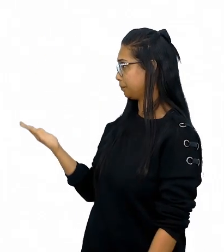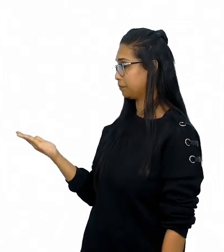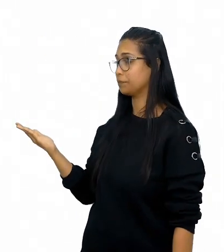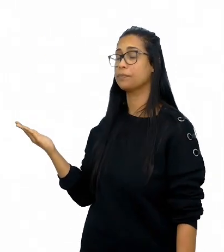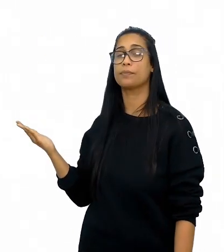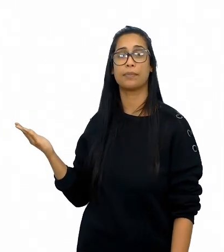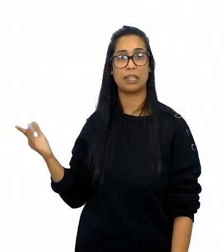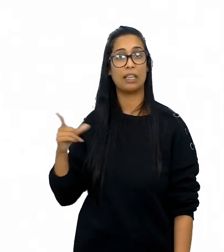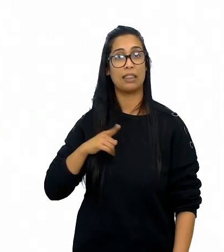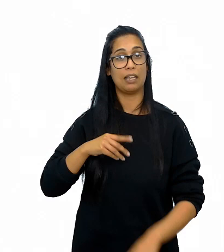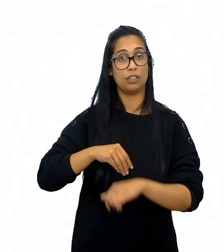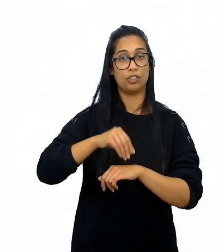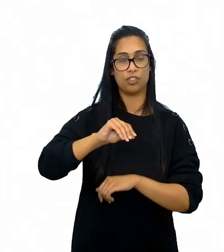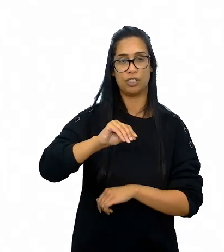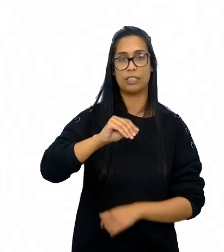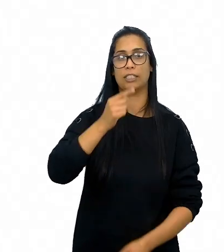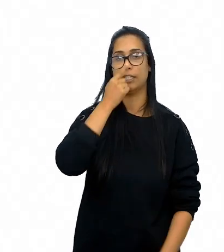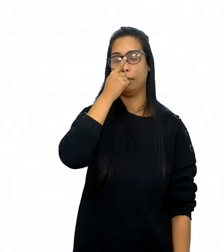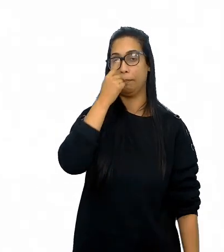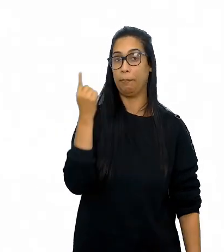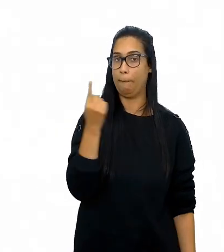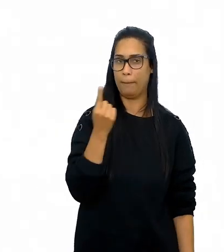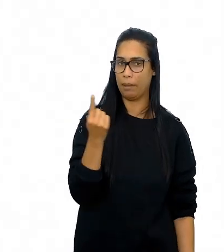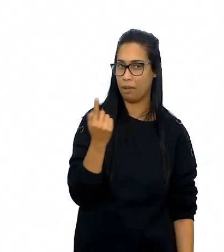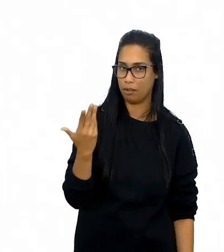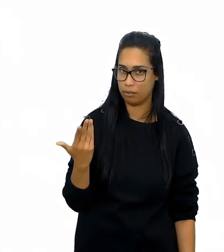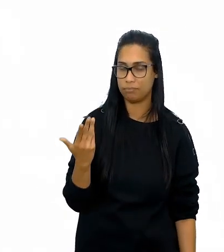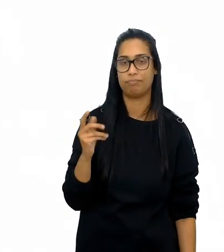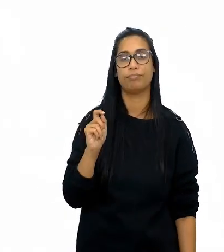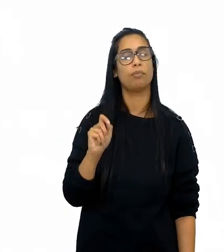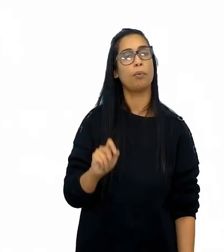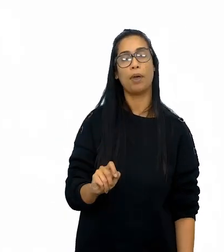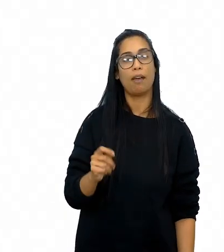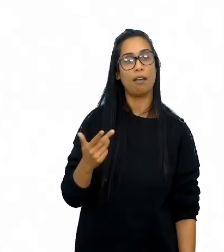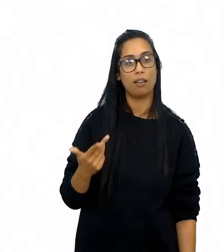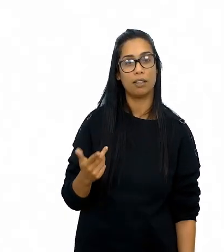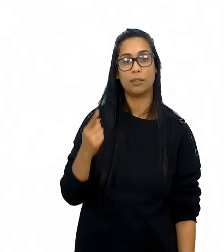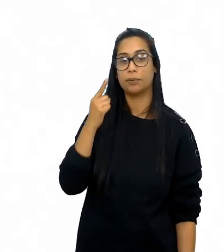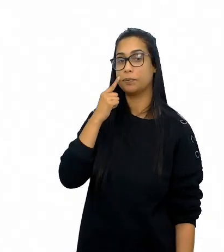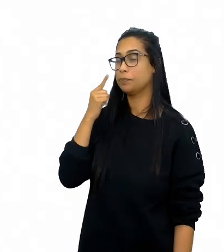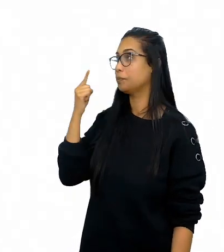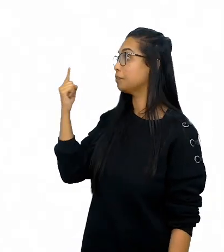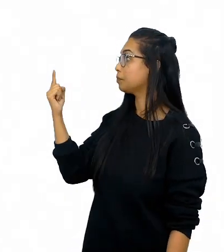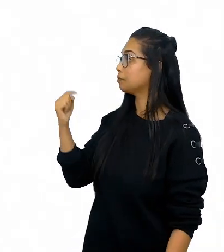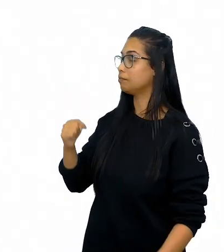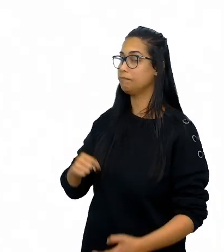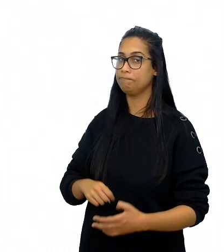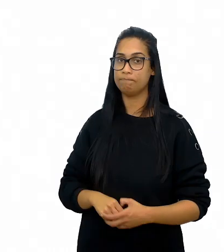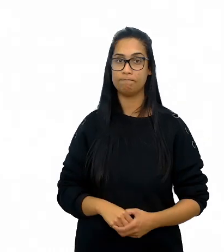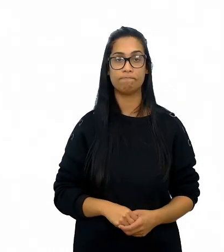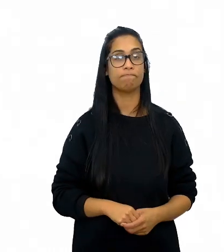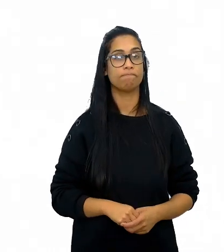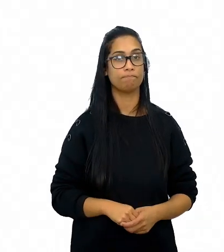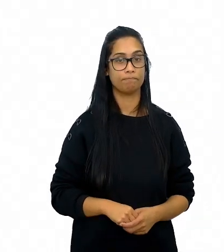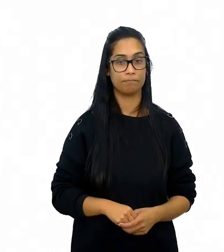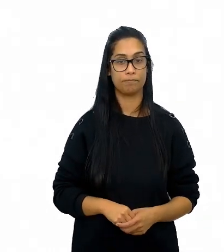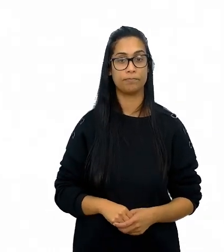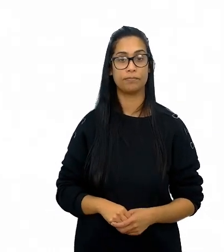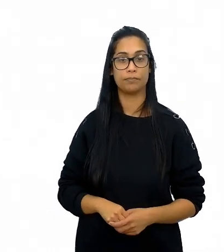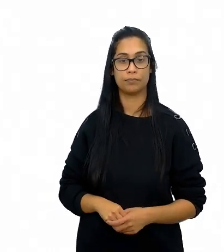primeira sugestão, né? Então, seria uma ação sobre pressão atmosférica e